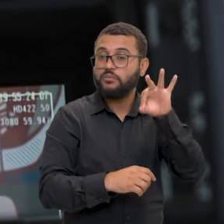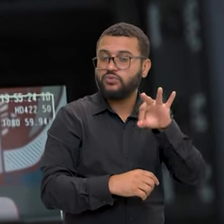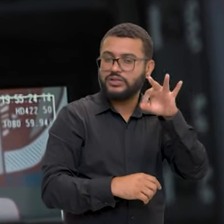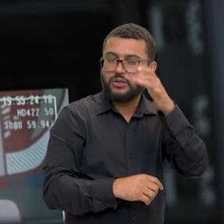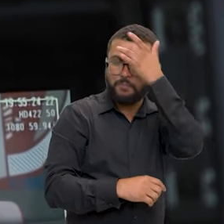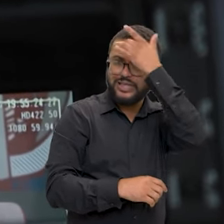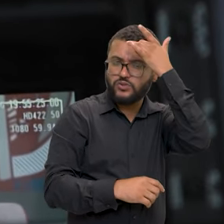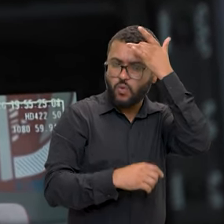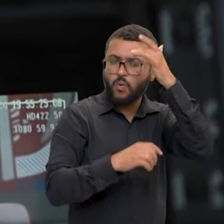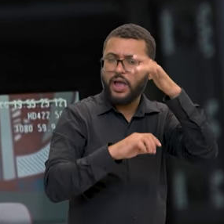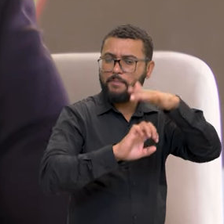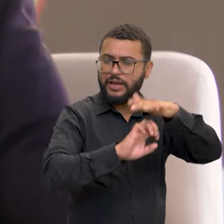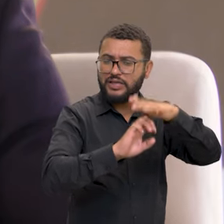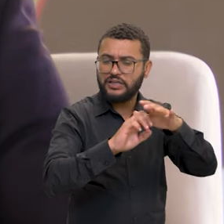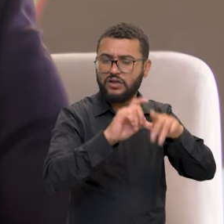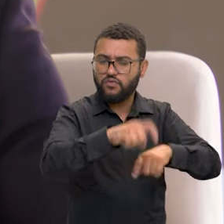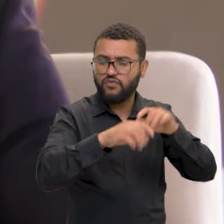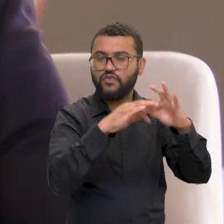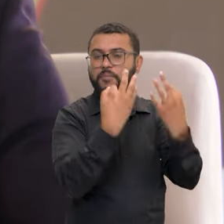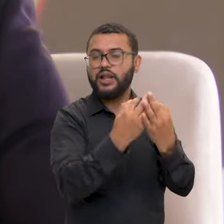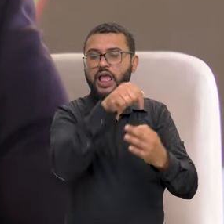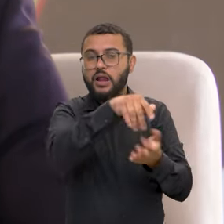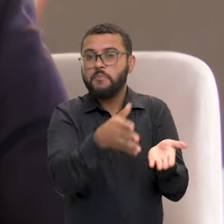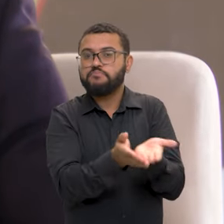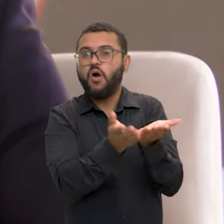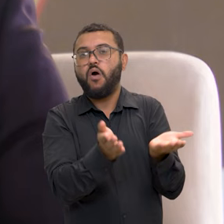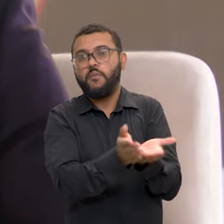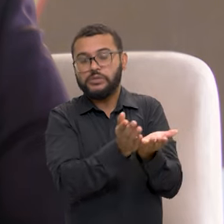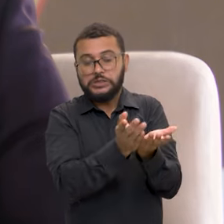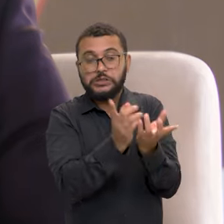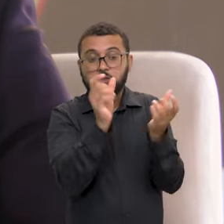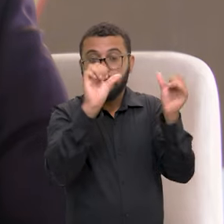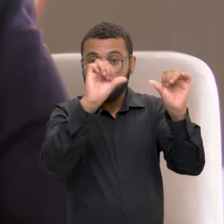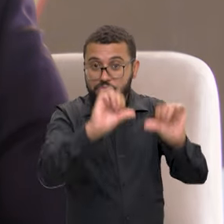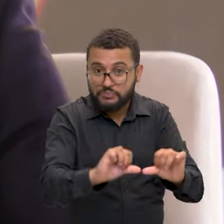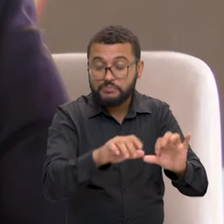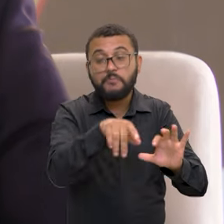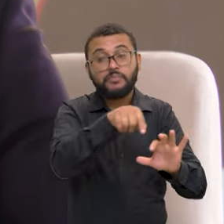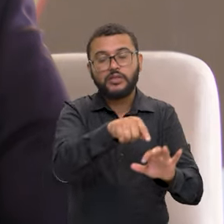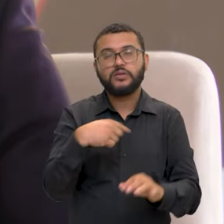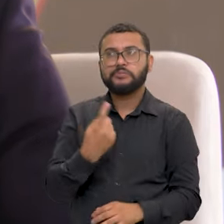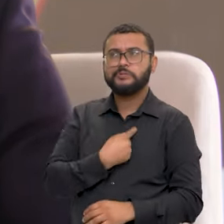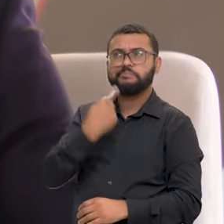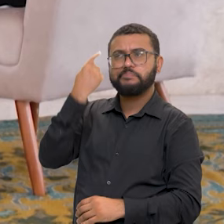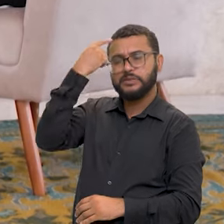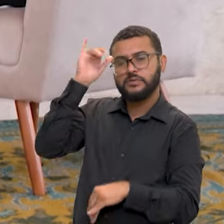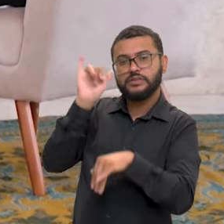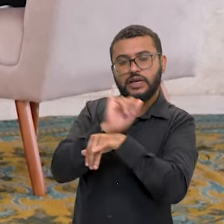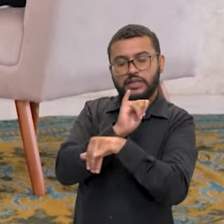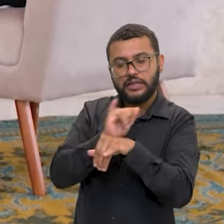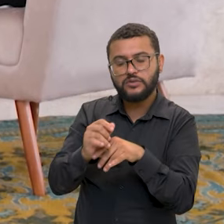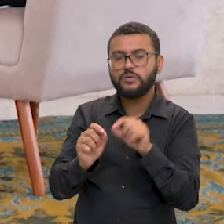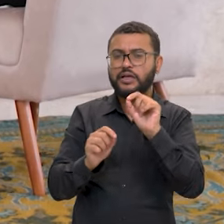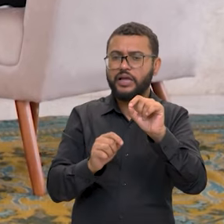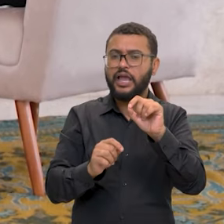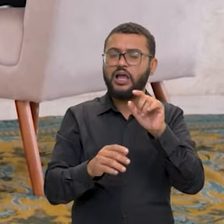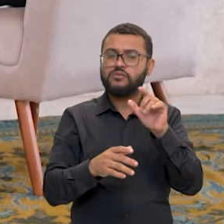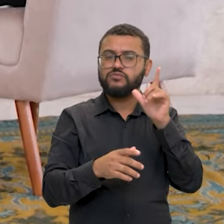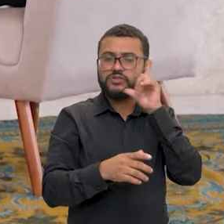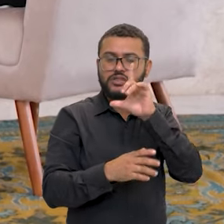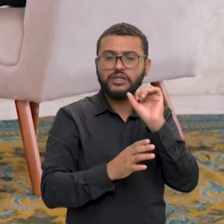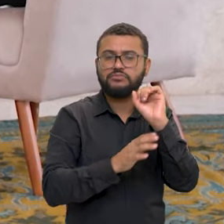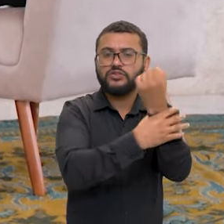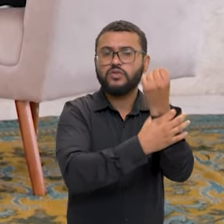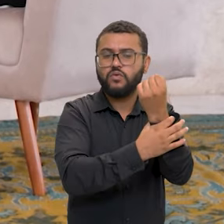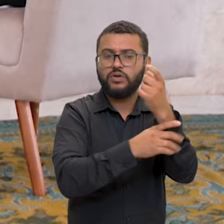situação de pobreza e extrema pobreza. Então, nós pensamos nessas duas pontas. Primeiro, garantir que a agricultura familiar estruturada produz